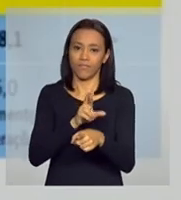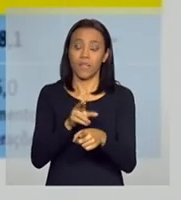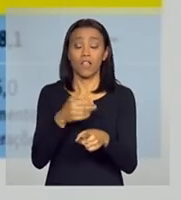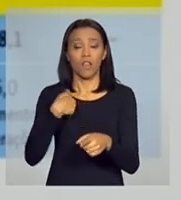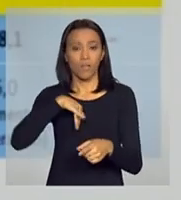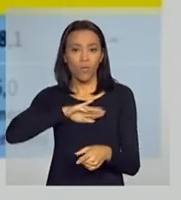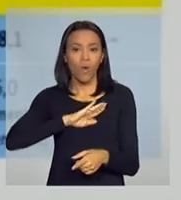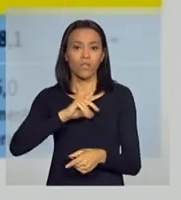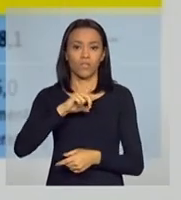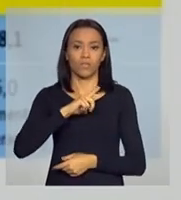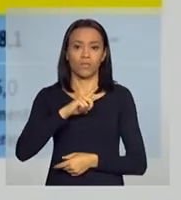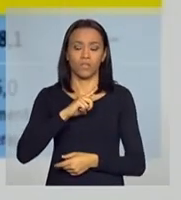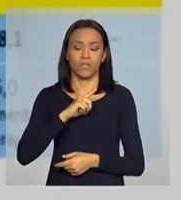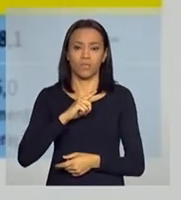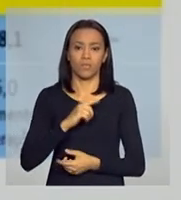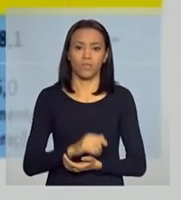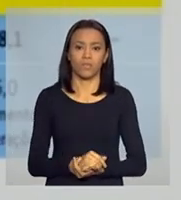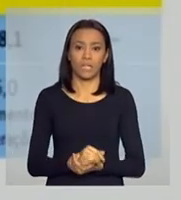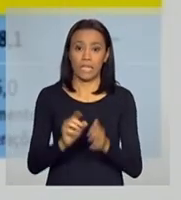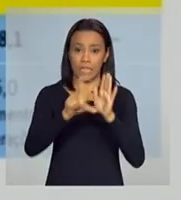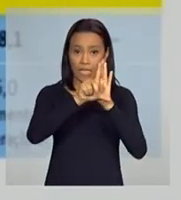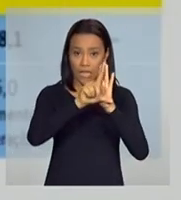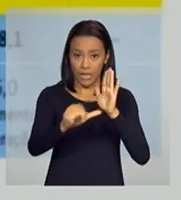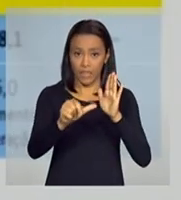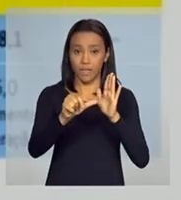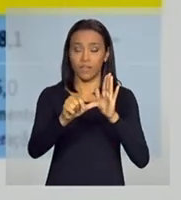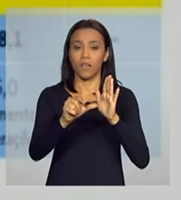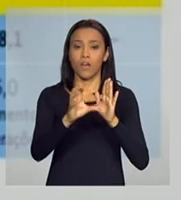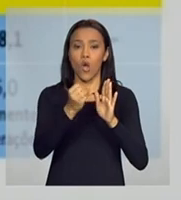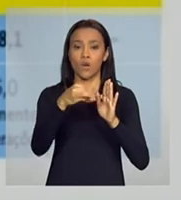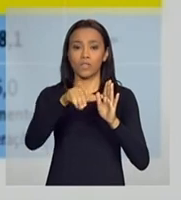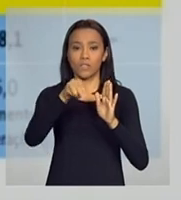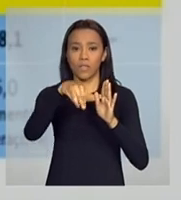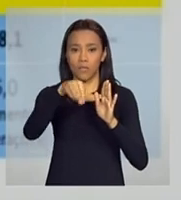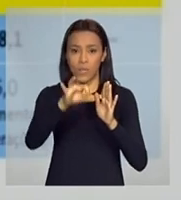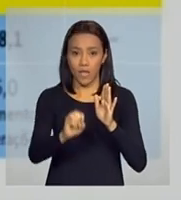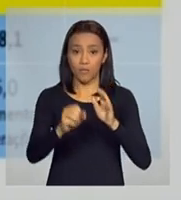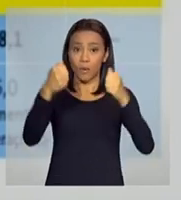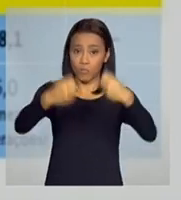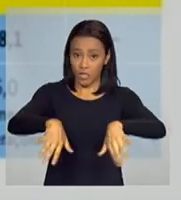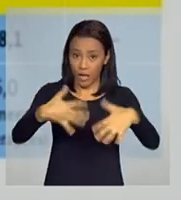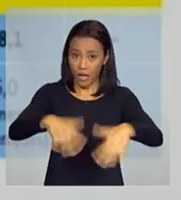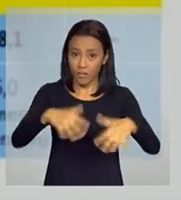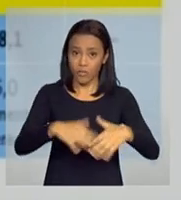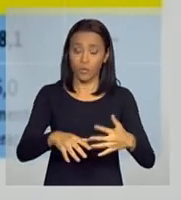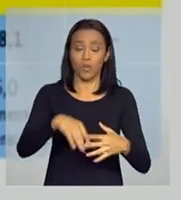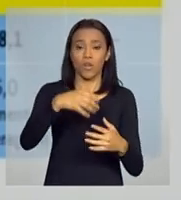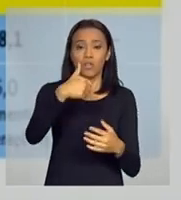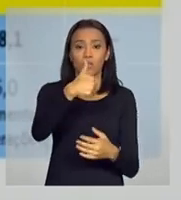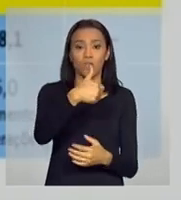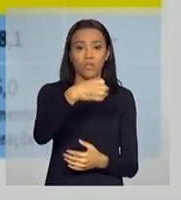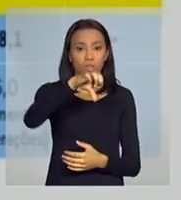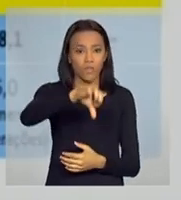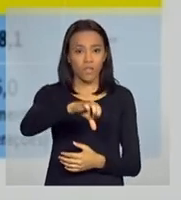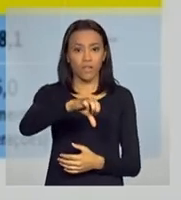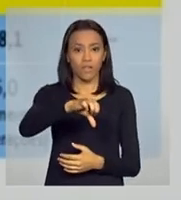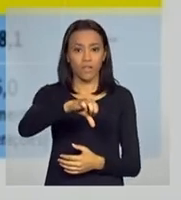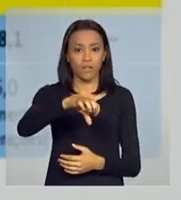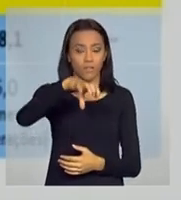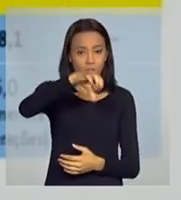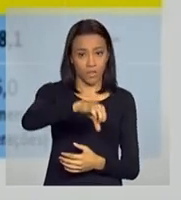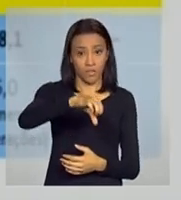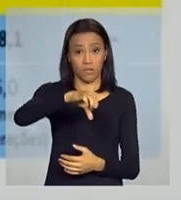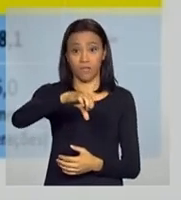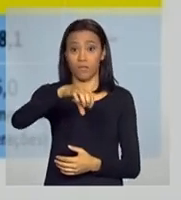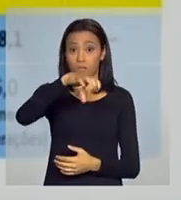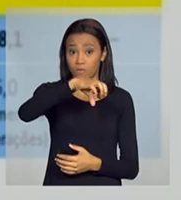é no na lei orçamentária despesa primária estava prevista 965 bilhões ou